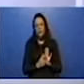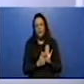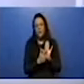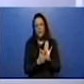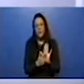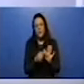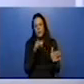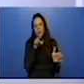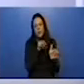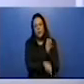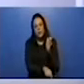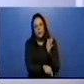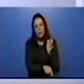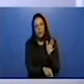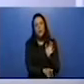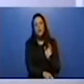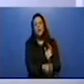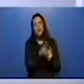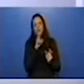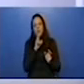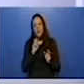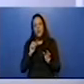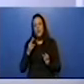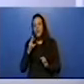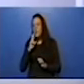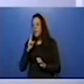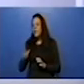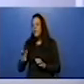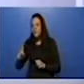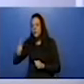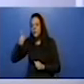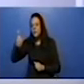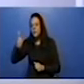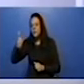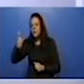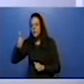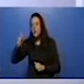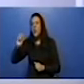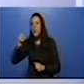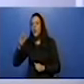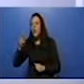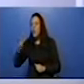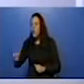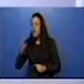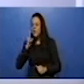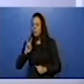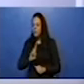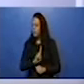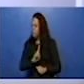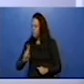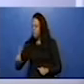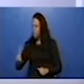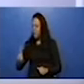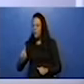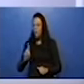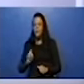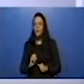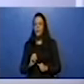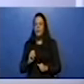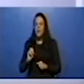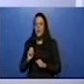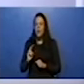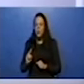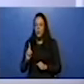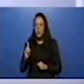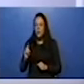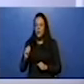aparece na nossa resposta afirmativa, pequenininha, na nossa negativa, na forma de didn't, e